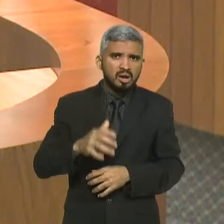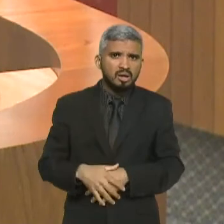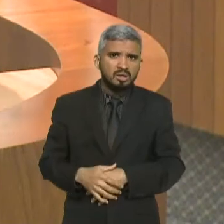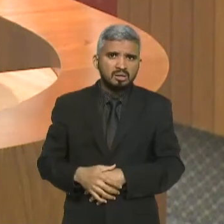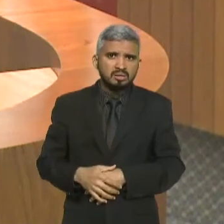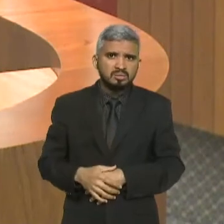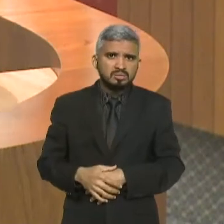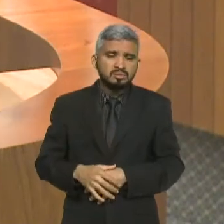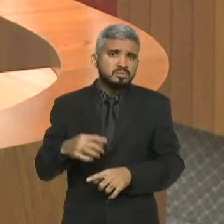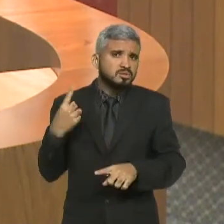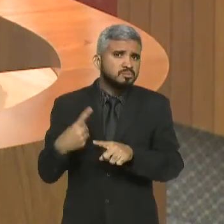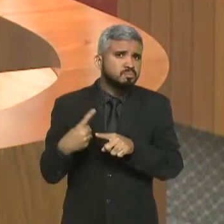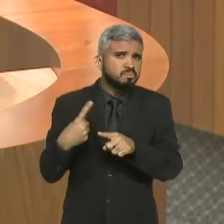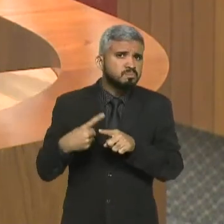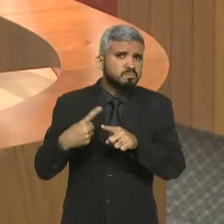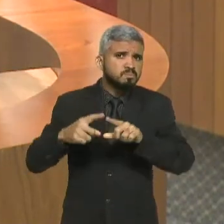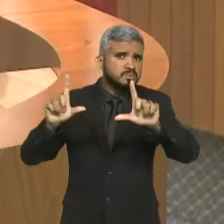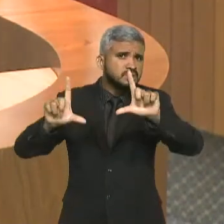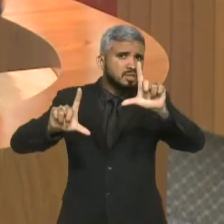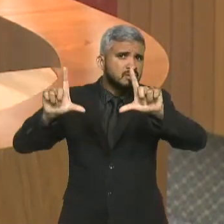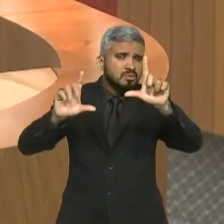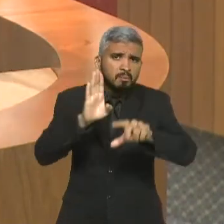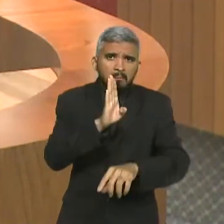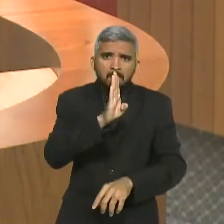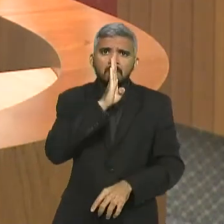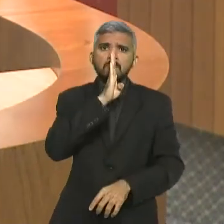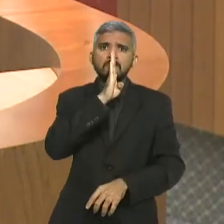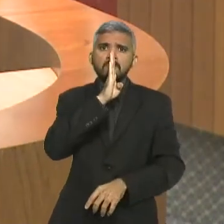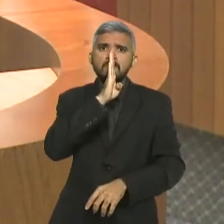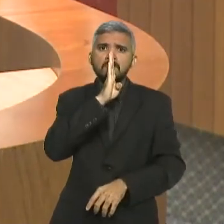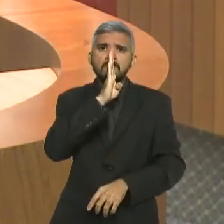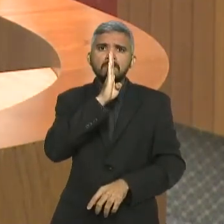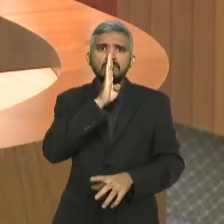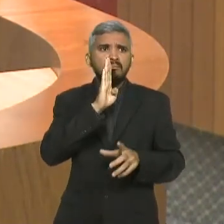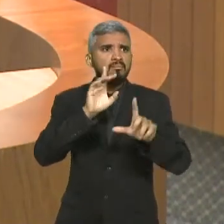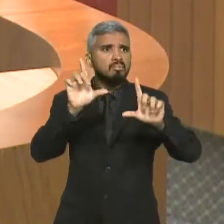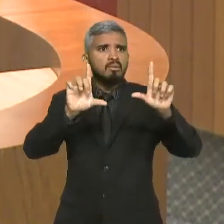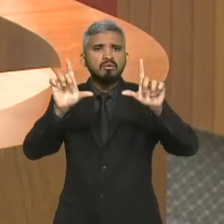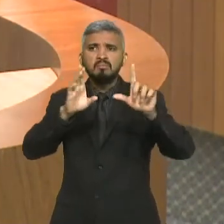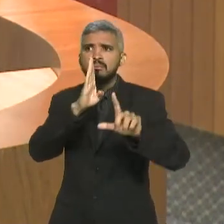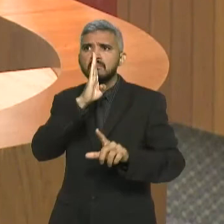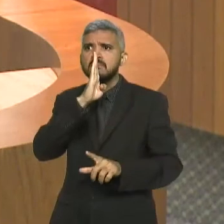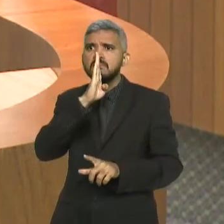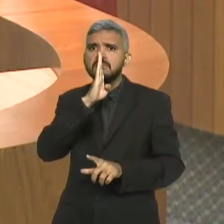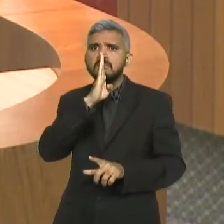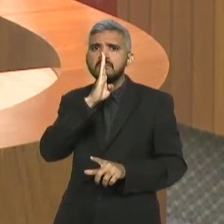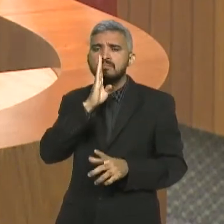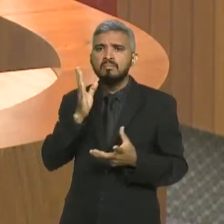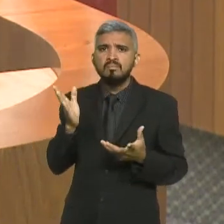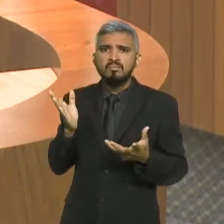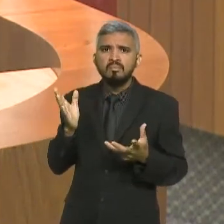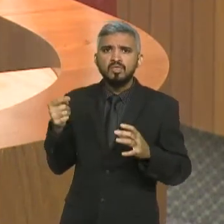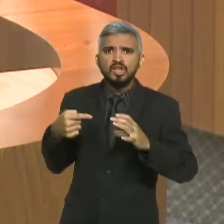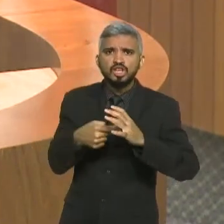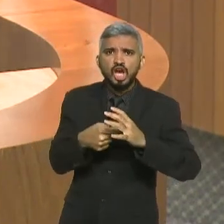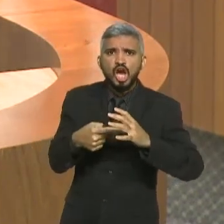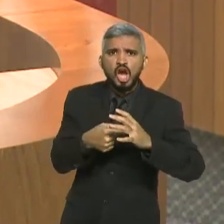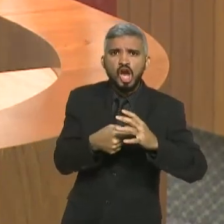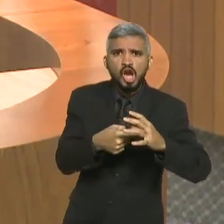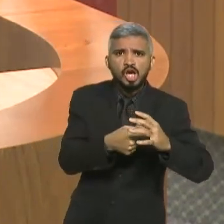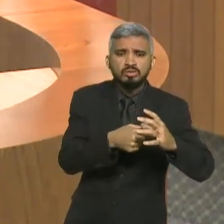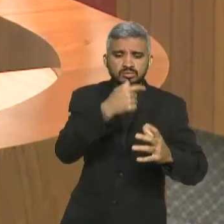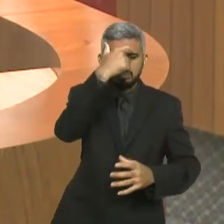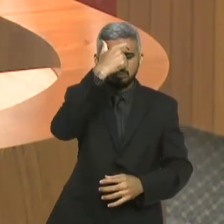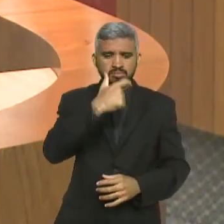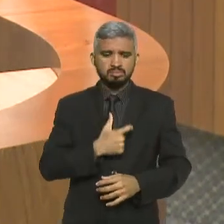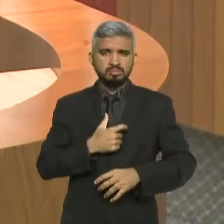estão calados diante do desastroso governo Flávio Dino? Estão calados. Todas as grandes denúncias vieram aqui, na tribuna